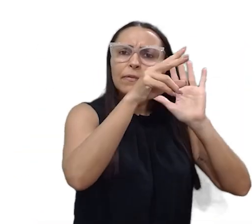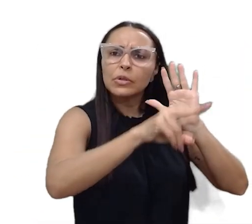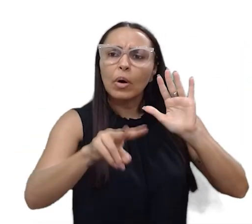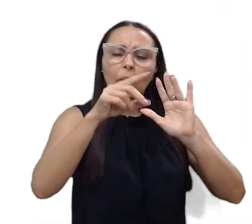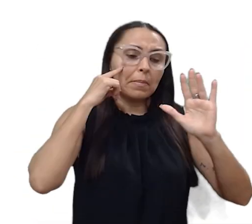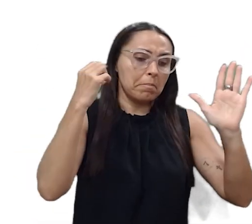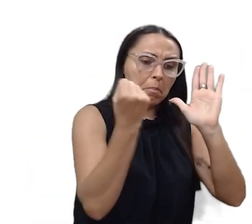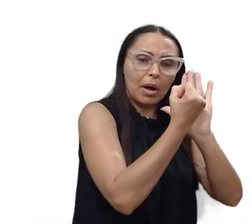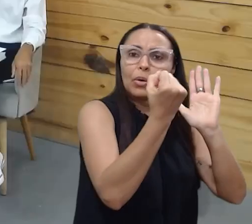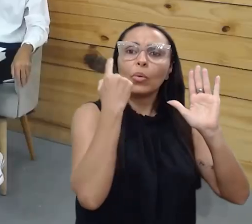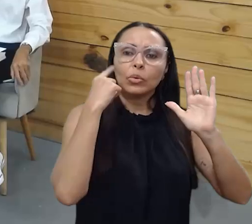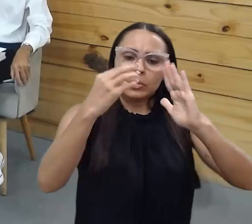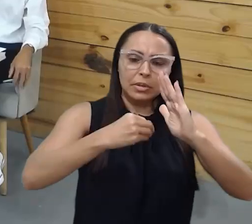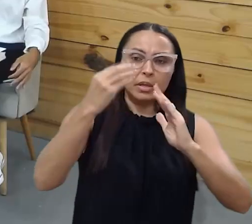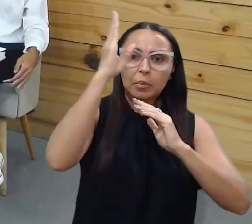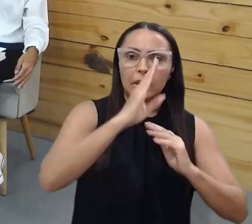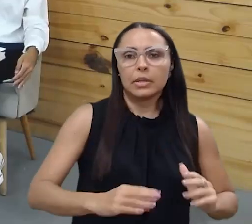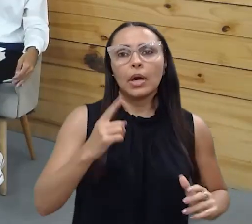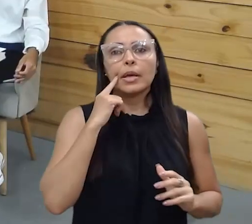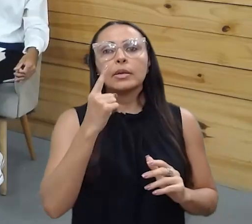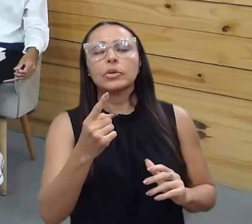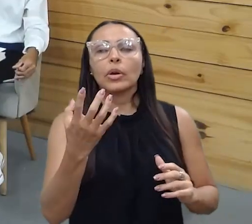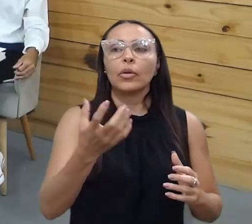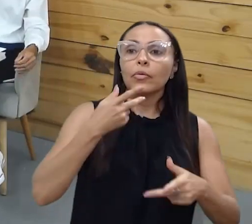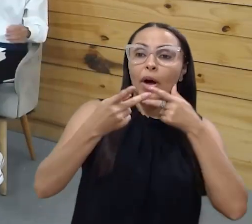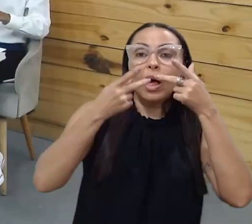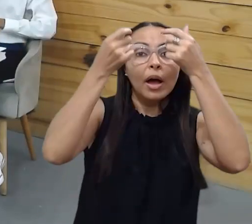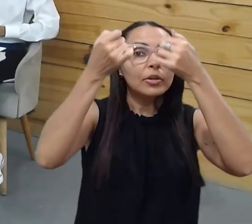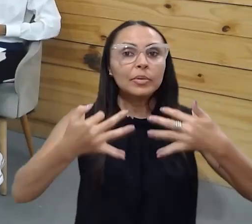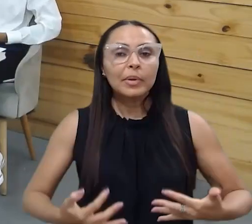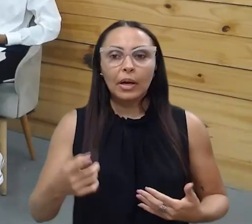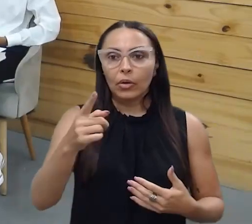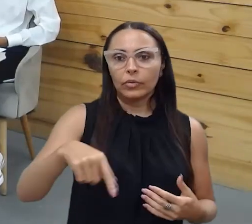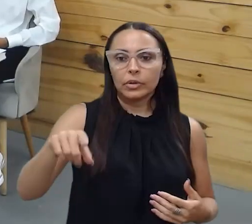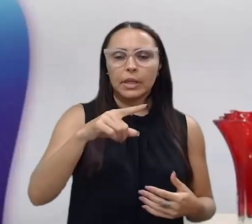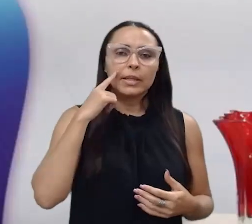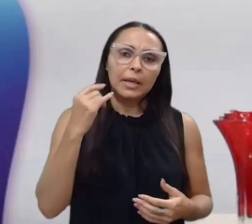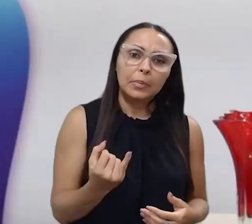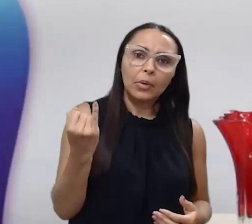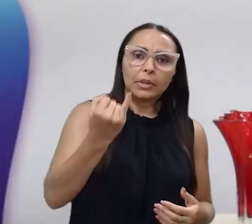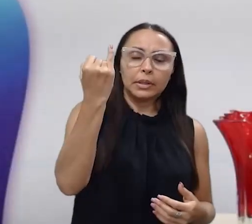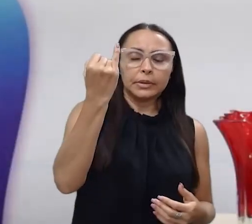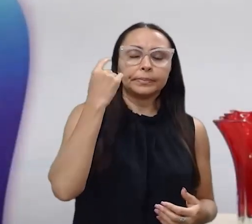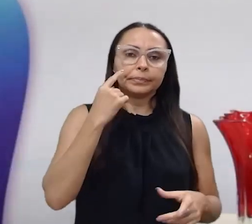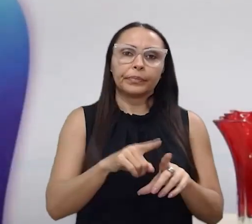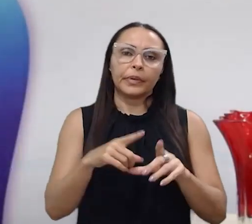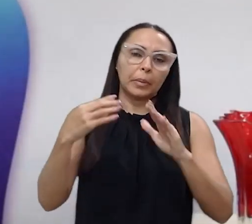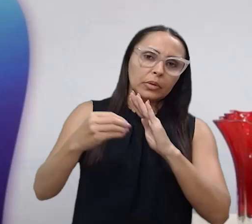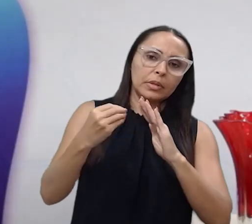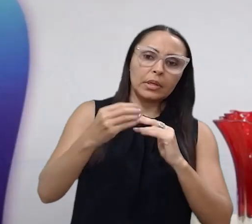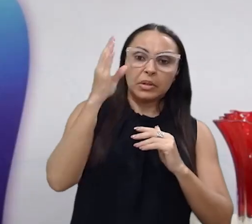ele marcou o design brasileiro e é isso que eu quero falar agora com o Ítalo, que é sobre essa importância de Aloysio para o